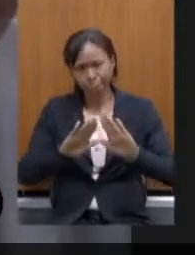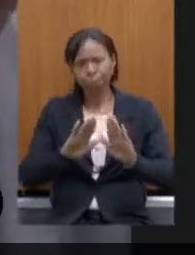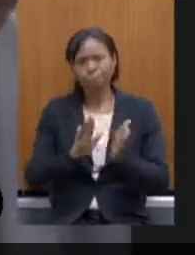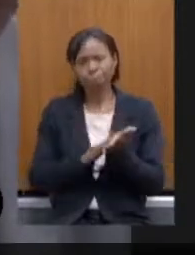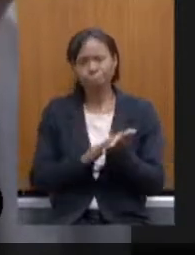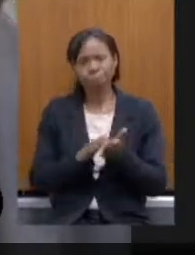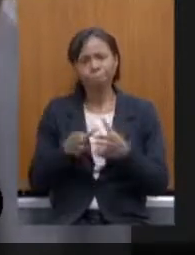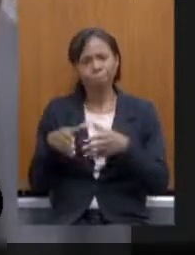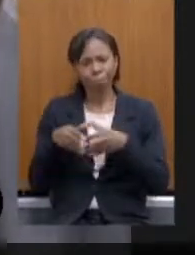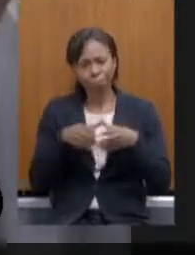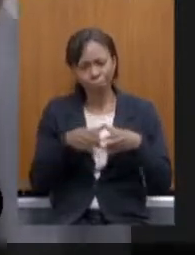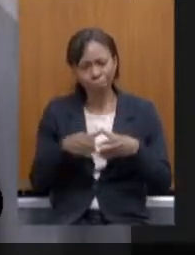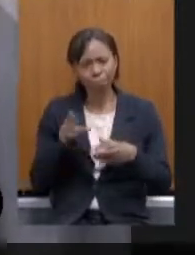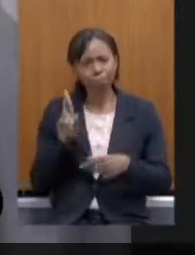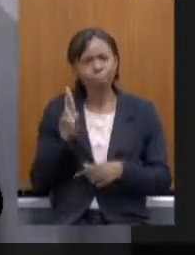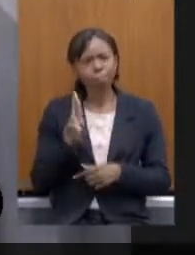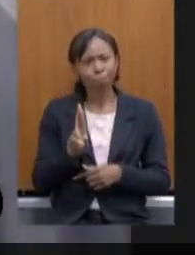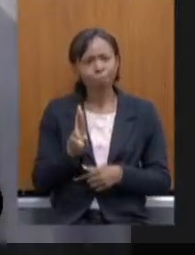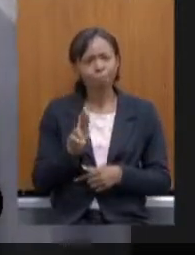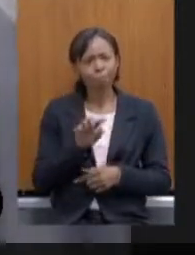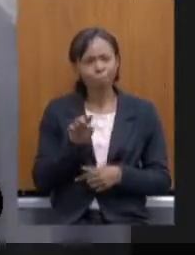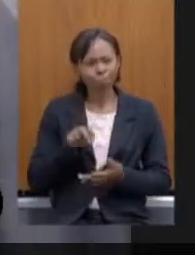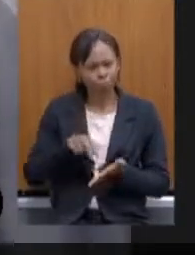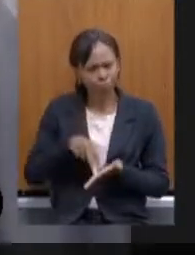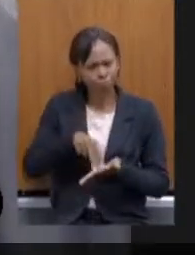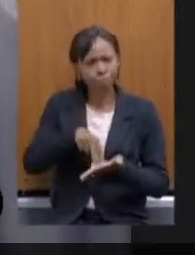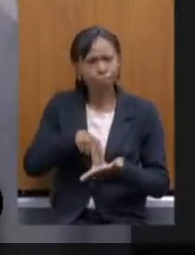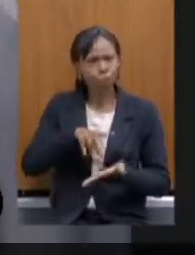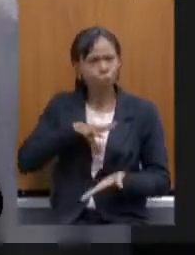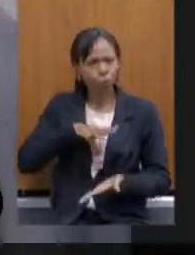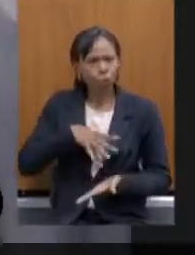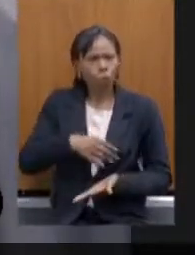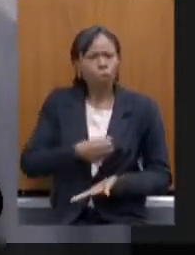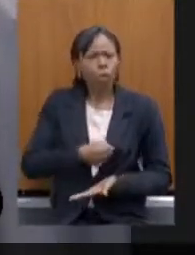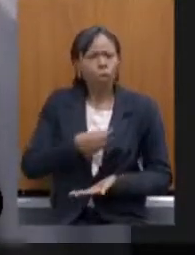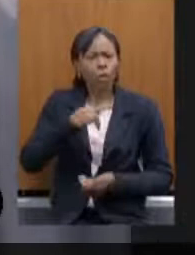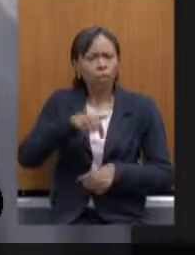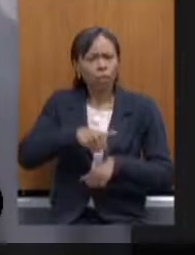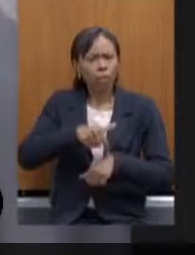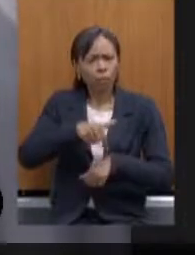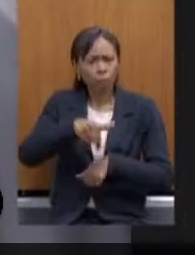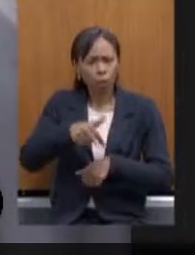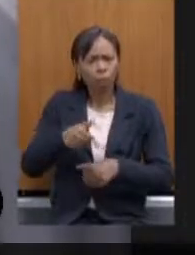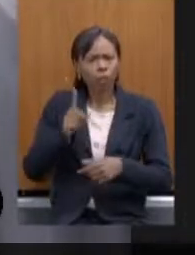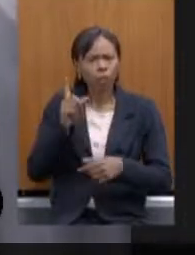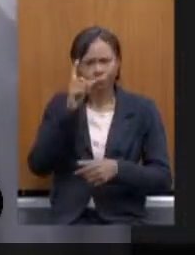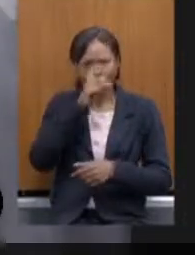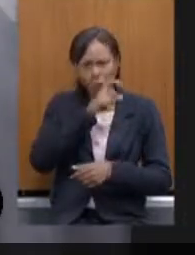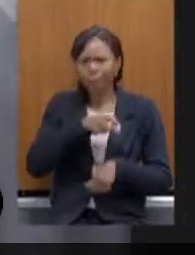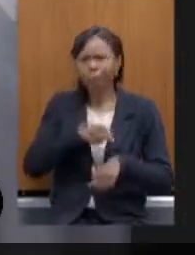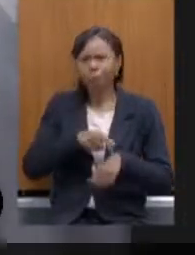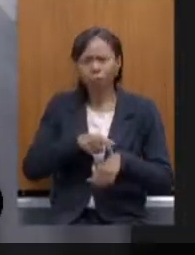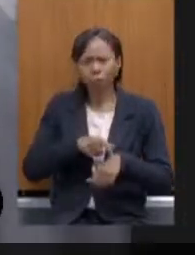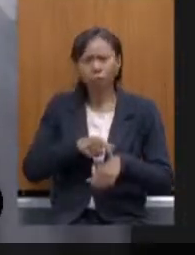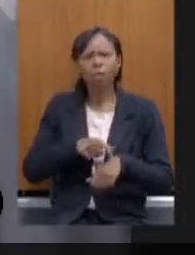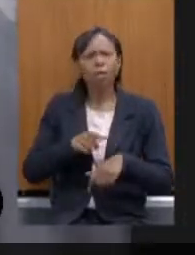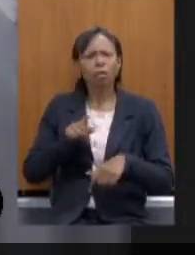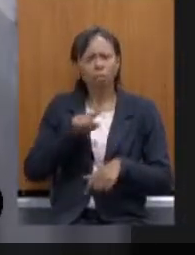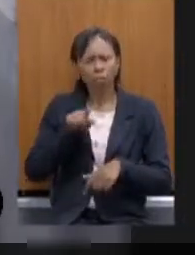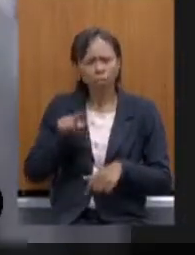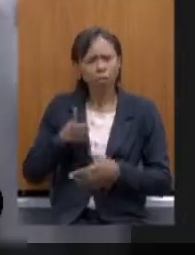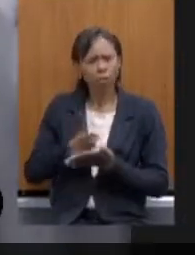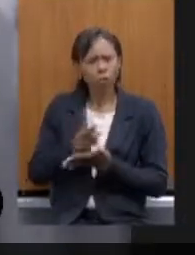nossos representantes pela disposição pela coragem e nesse momento difícil está levando aí a sua